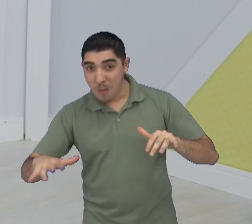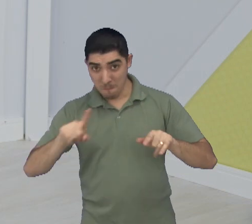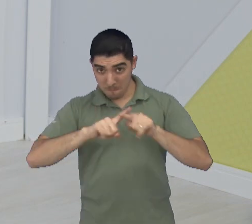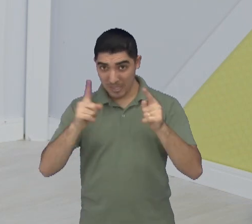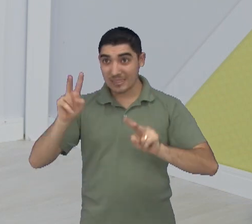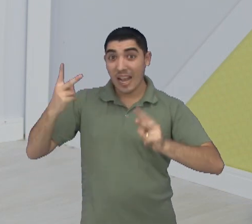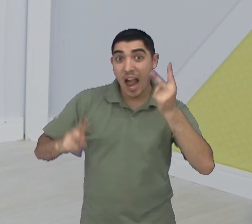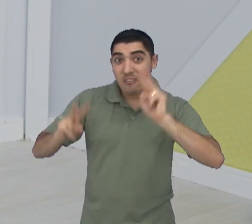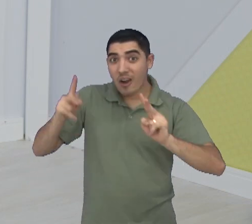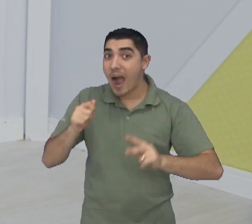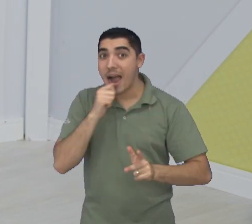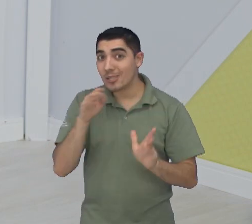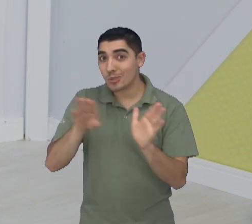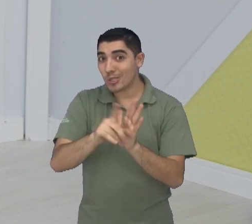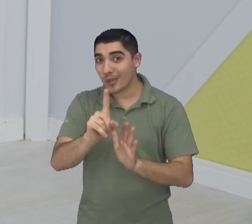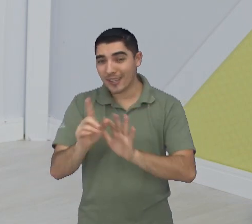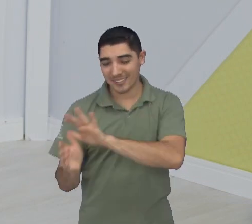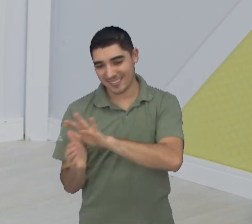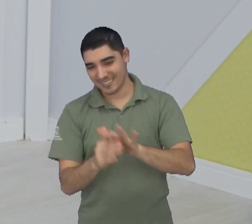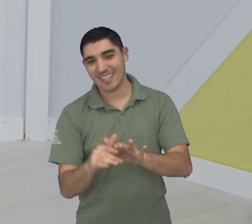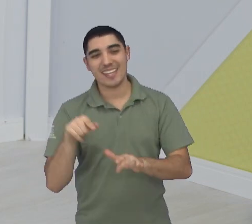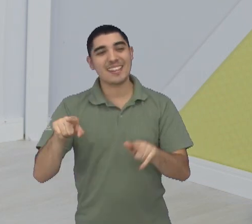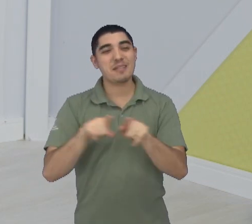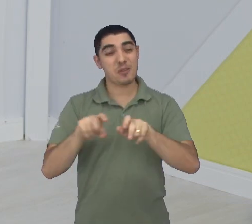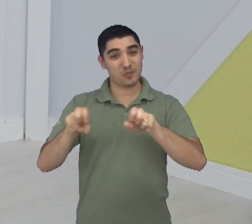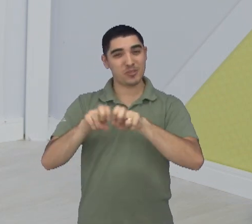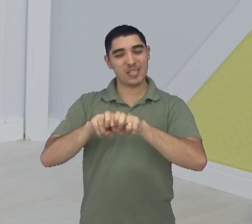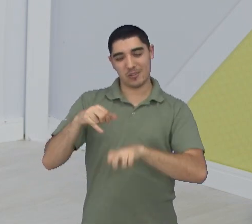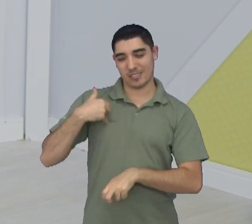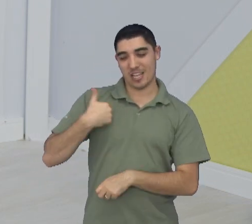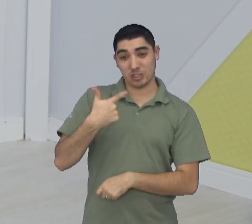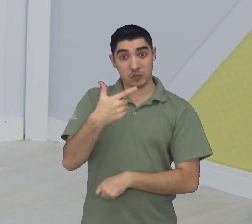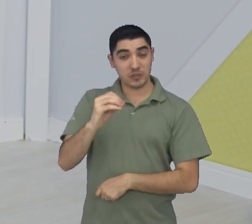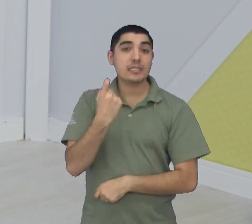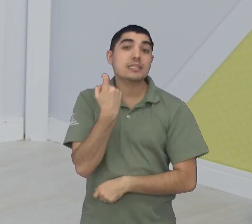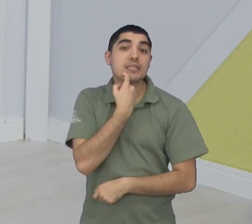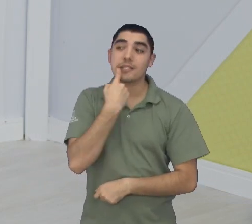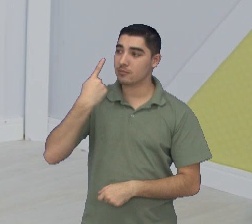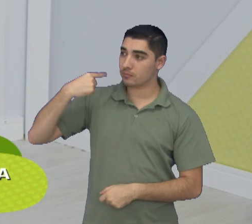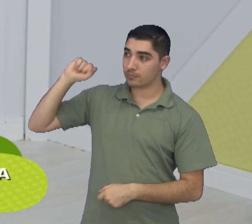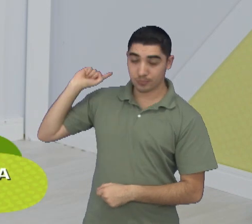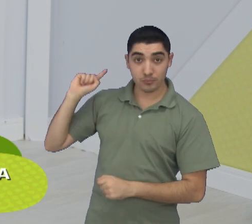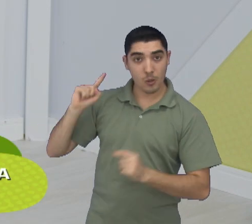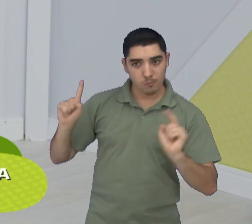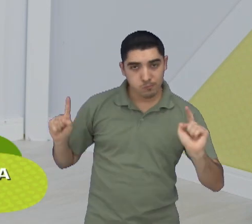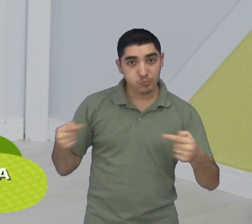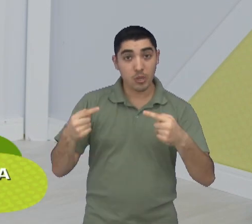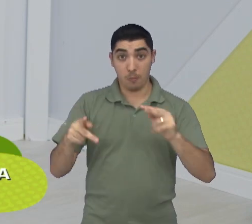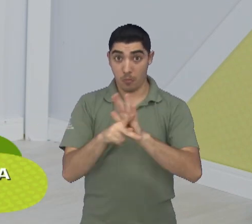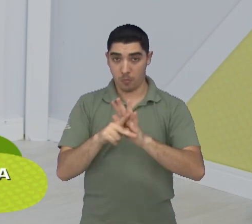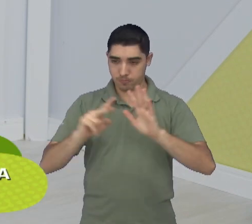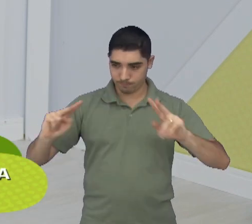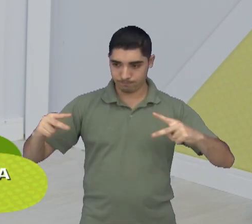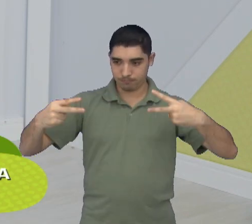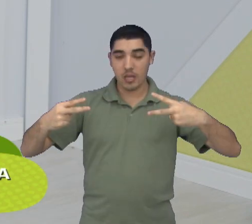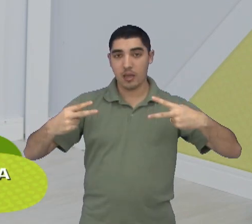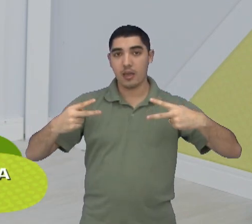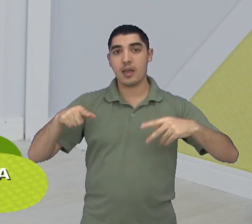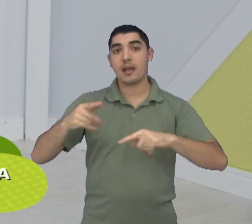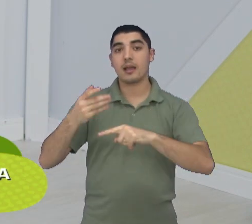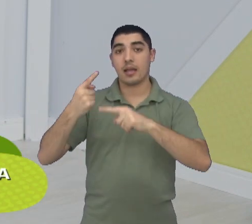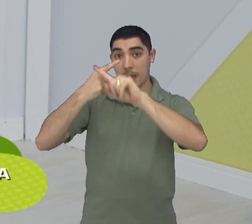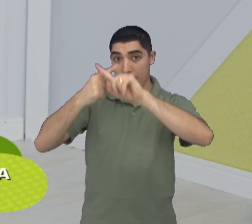sobre o futsal, o time Sub-20 jogou na sexta-feira, na primeira partida das semifinais do Campeonato Estadual